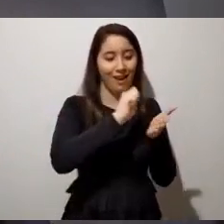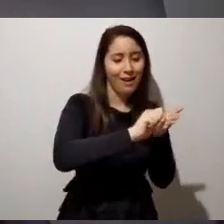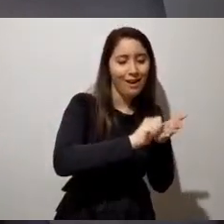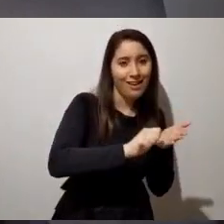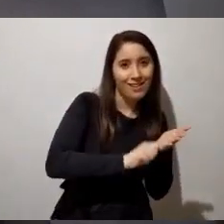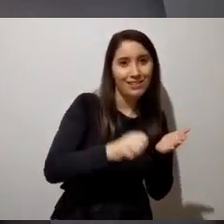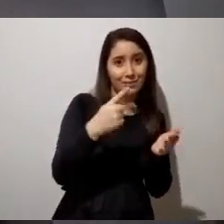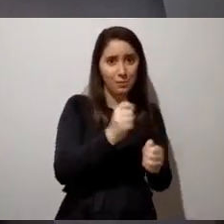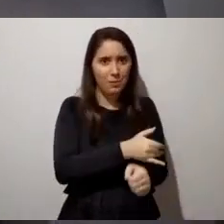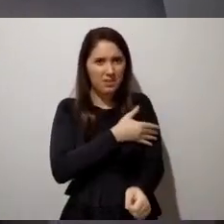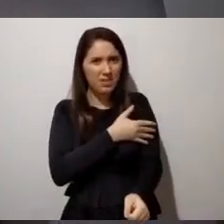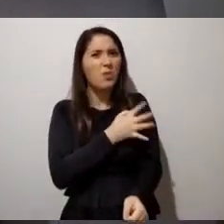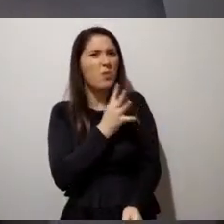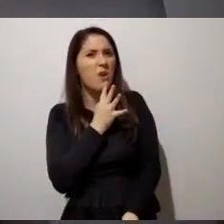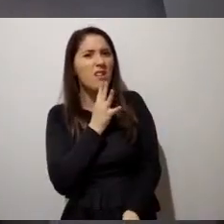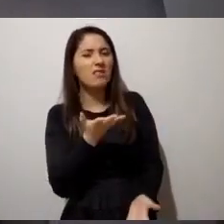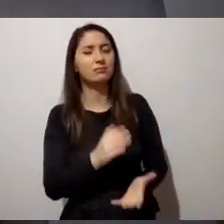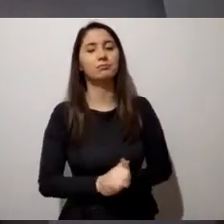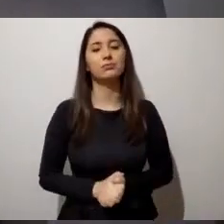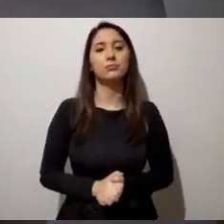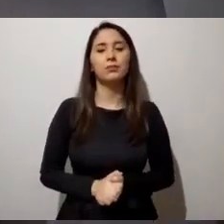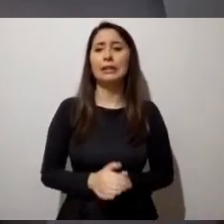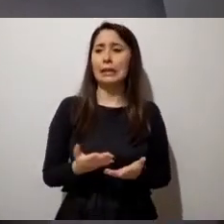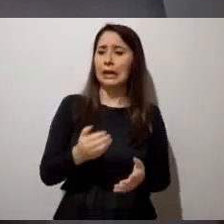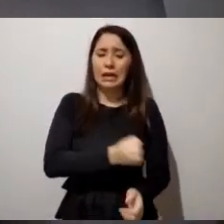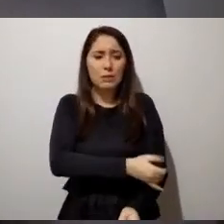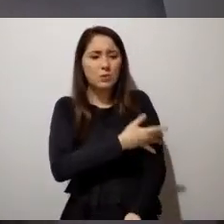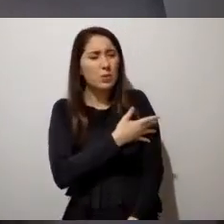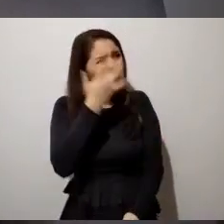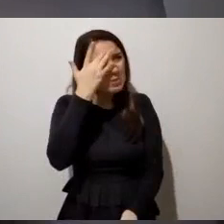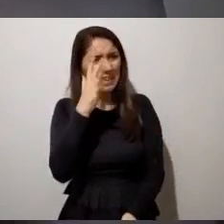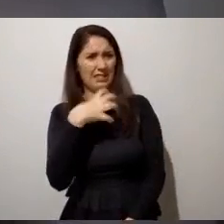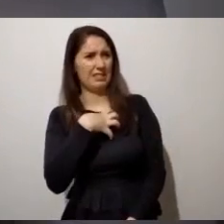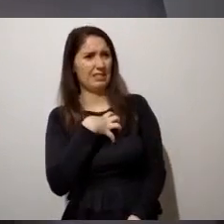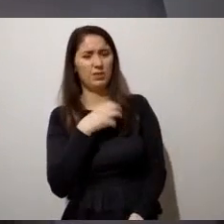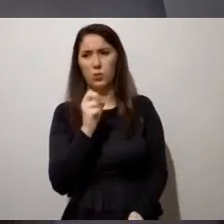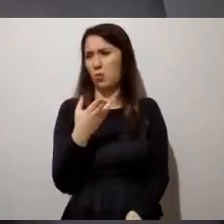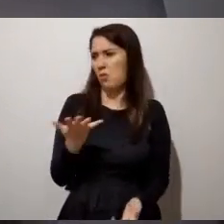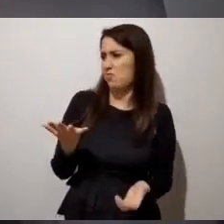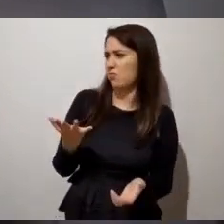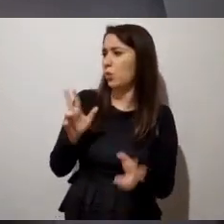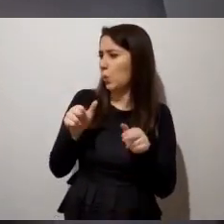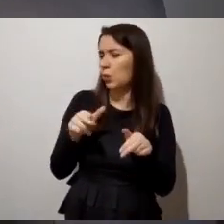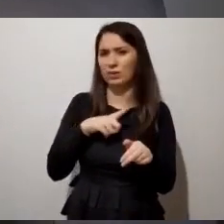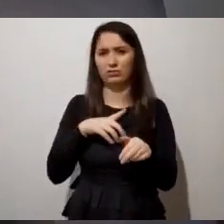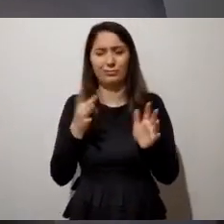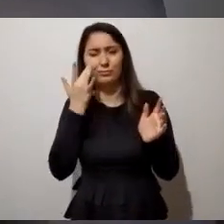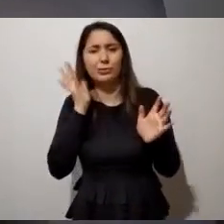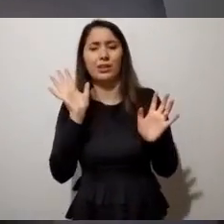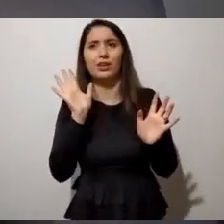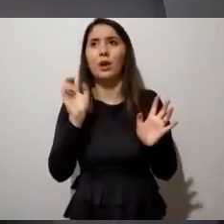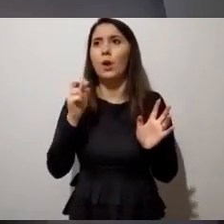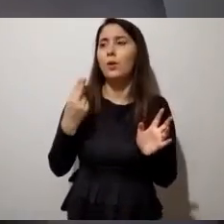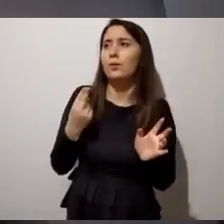você conhece. Mesmo que você não consiga identificar quando sente ela, ou mesmo que você não saiba exatamente o que